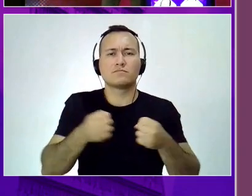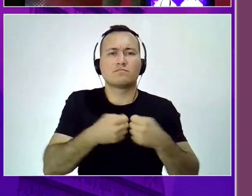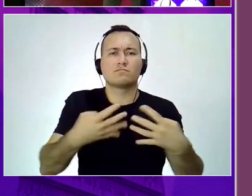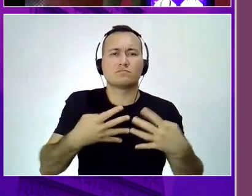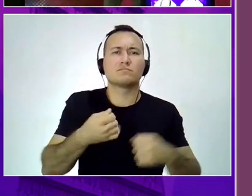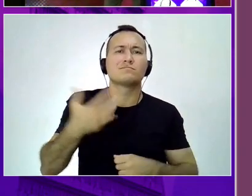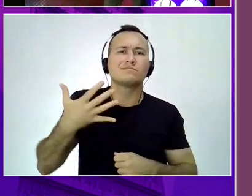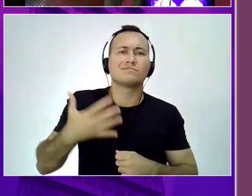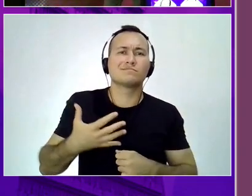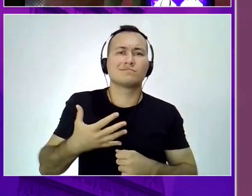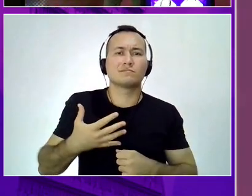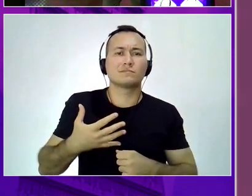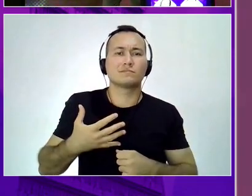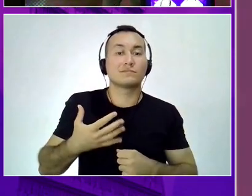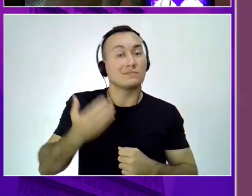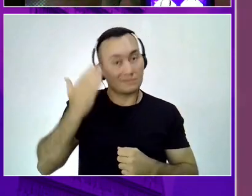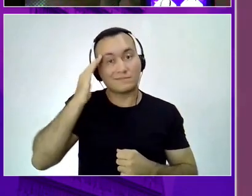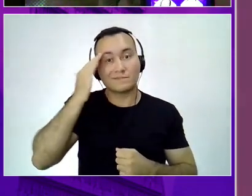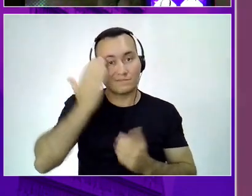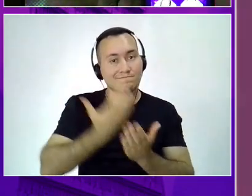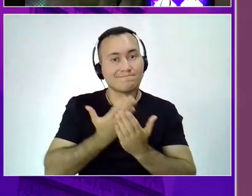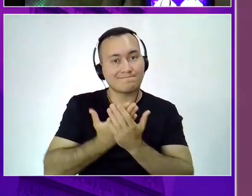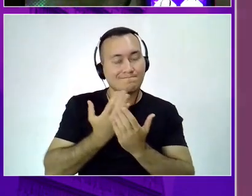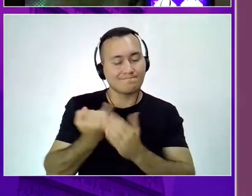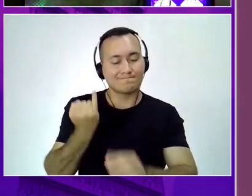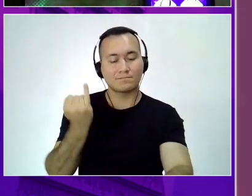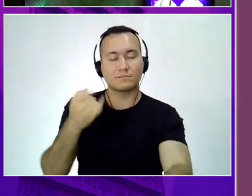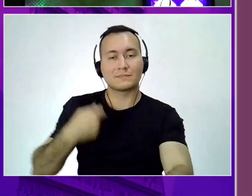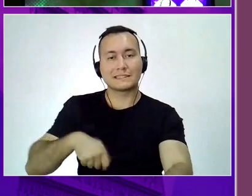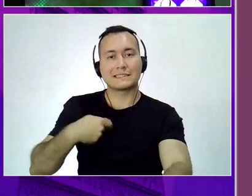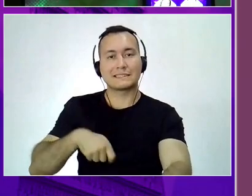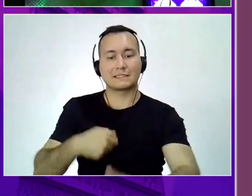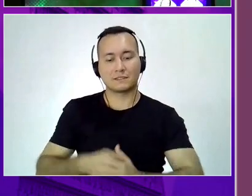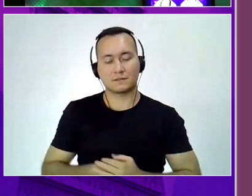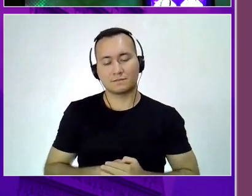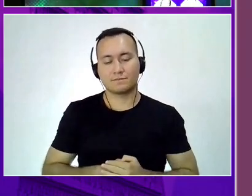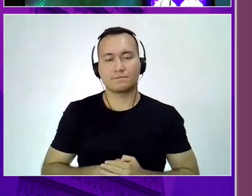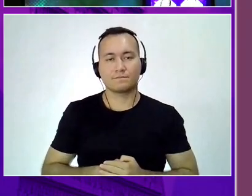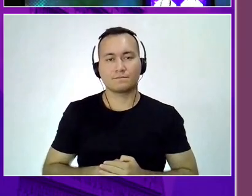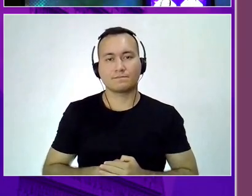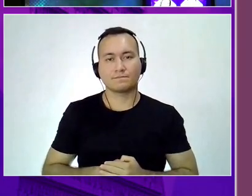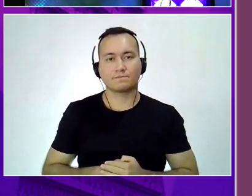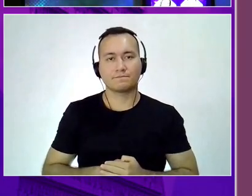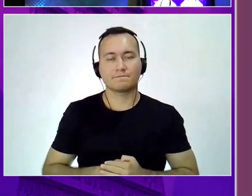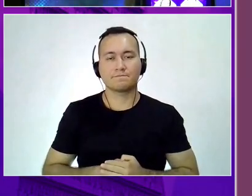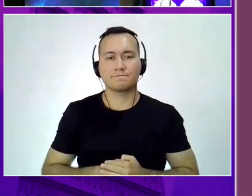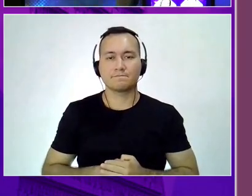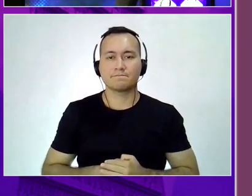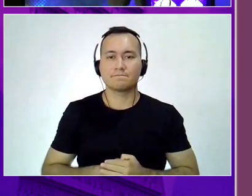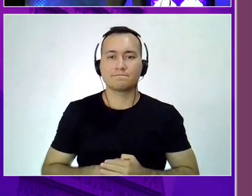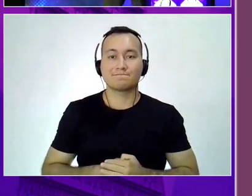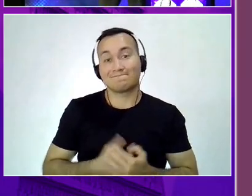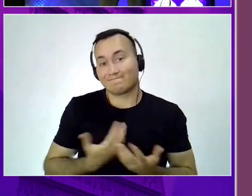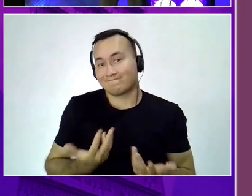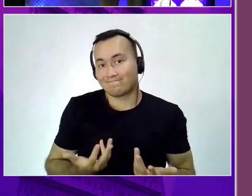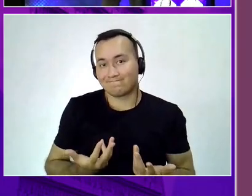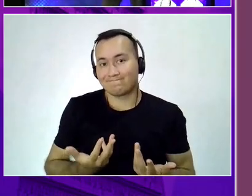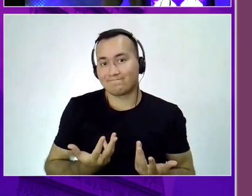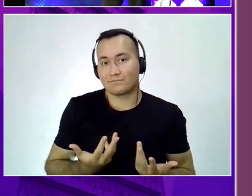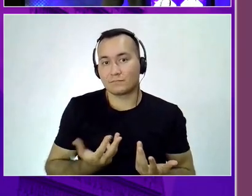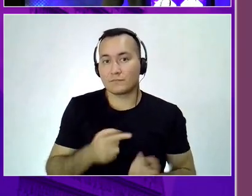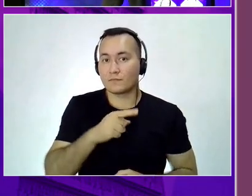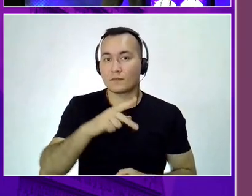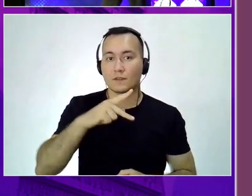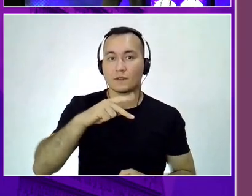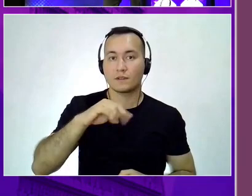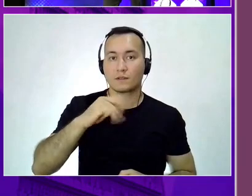eles vão ser importantes para a gente entender o pipeline. E aí, com isso, a gente tem que não há um pipeline ideal, e